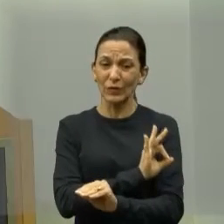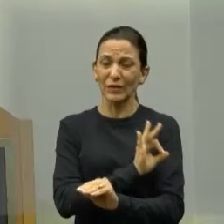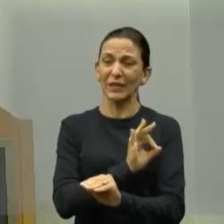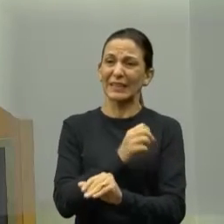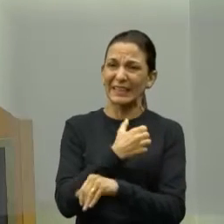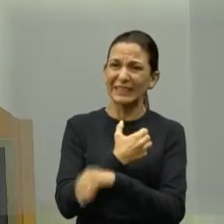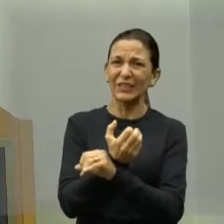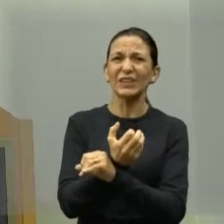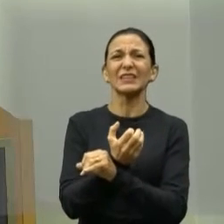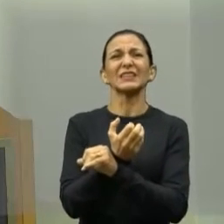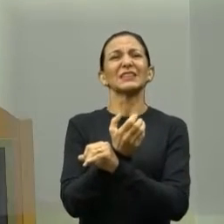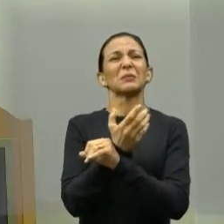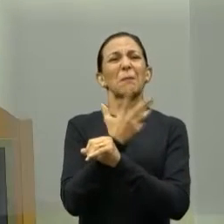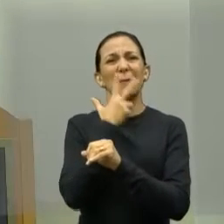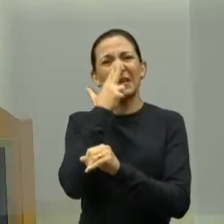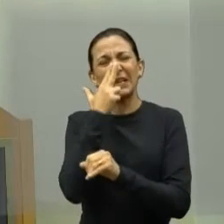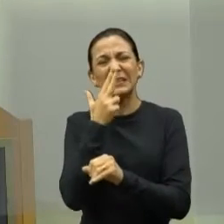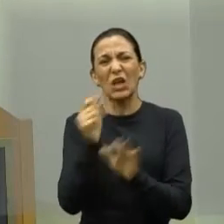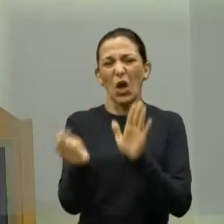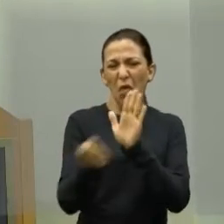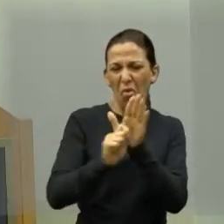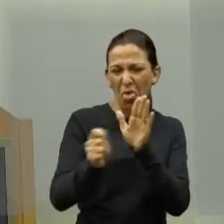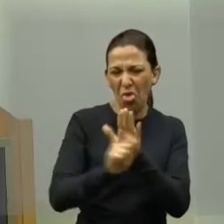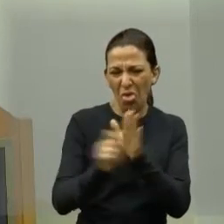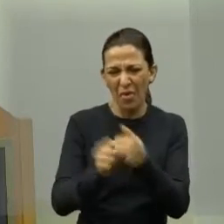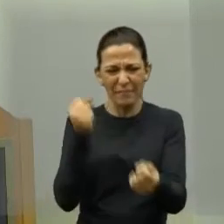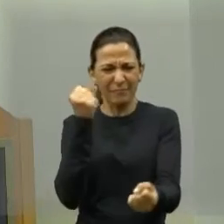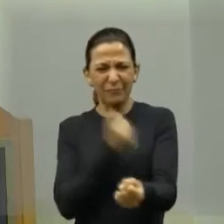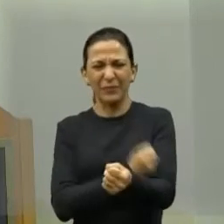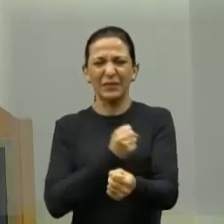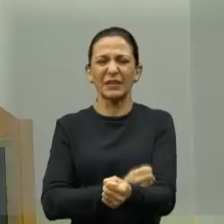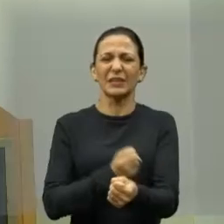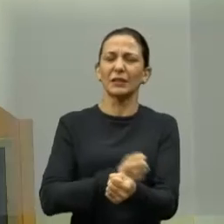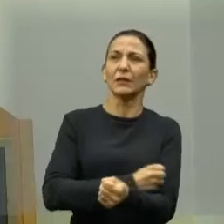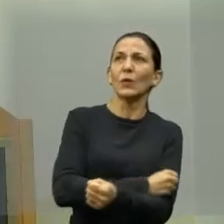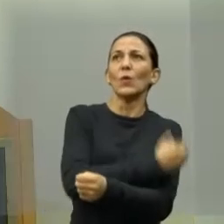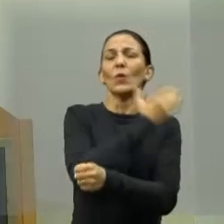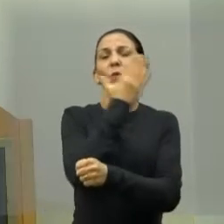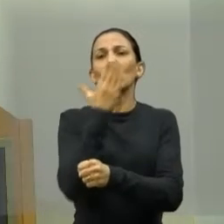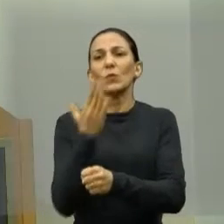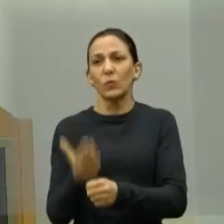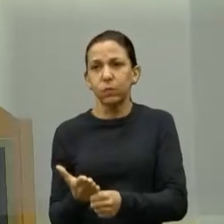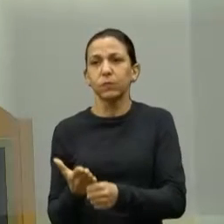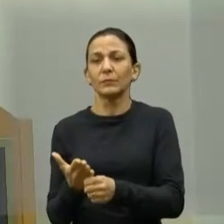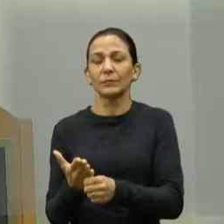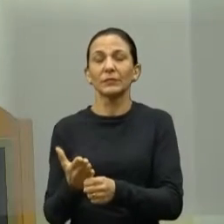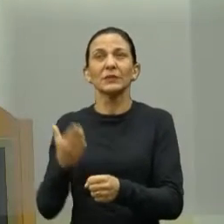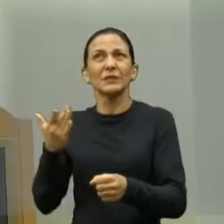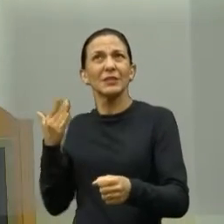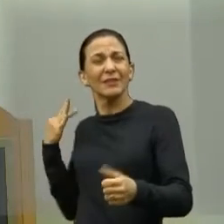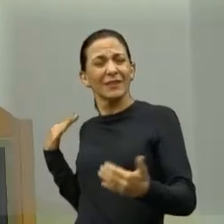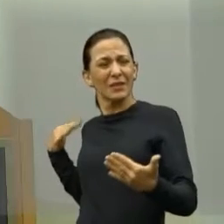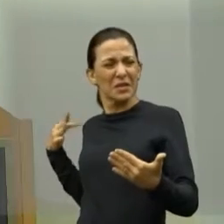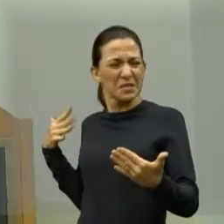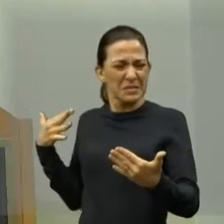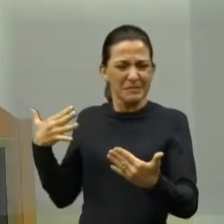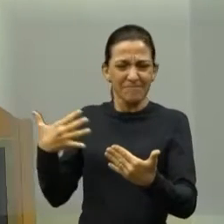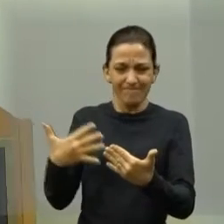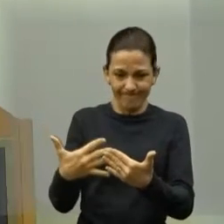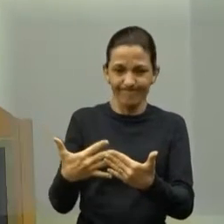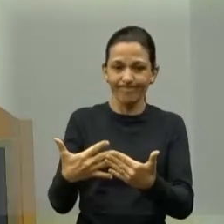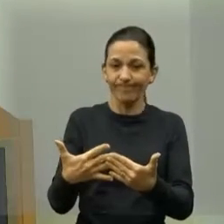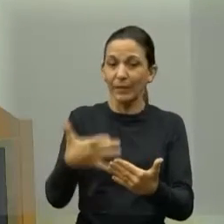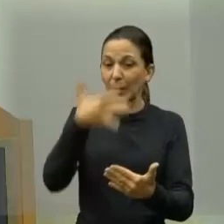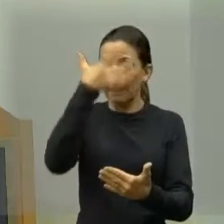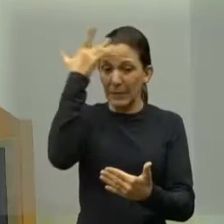escravizadas pelas drogas, faça dia ou faça noite. E não é de hoje que essa situação se mantém. É um descaso tremendo com os moradores